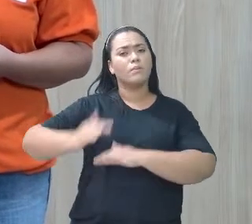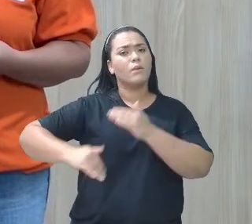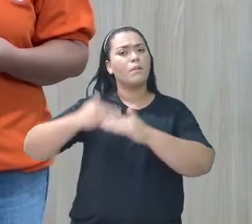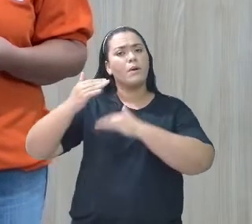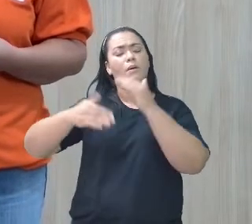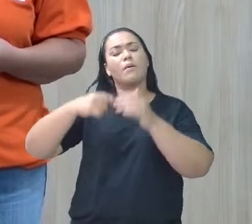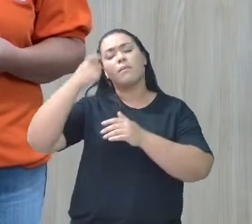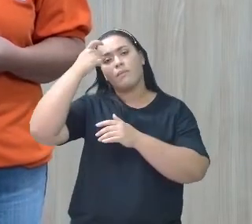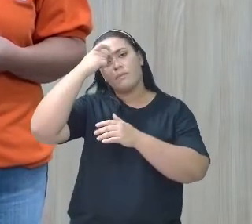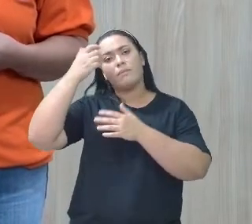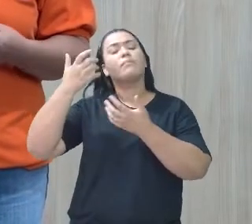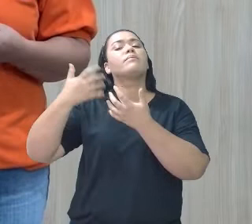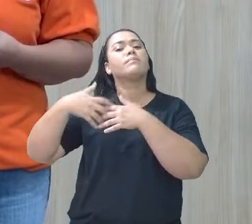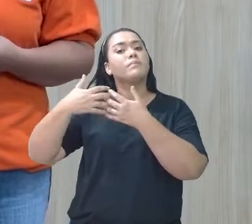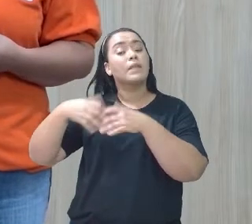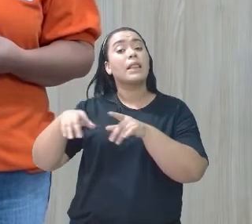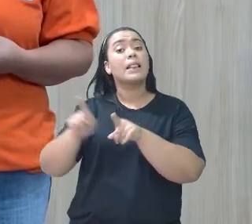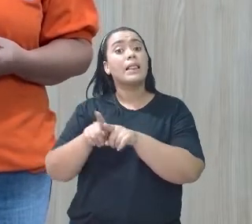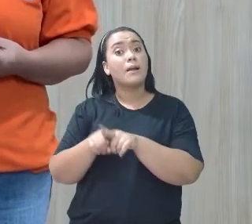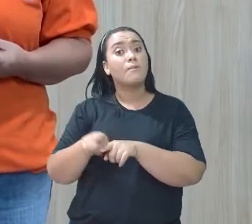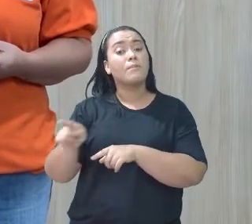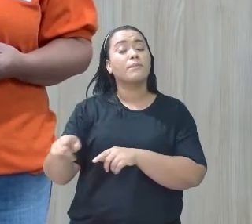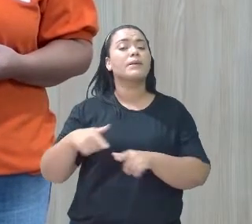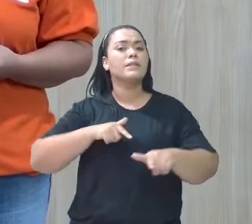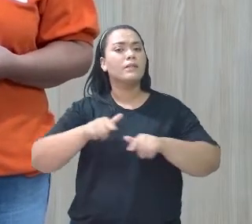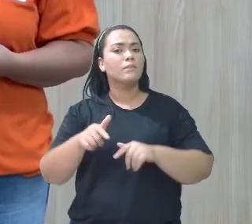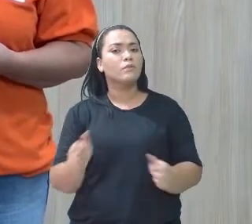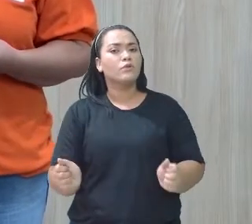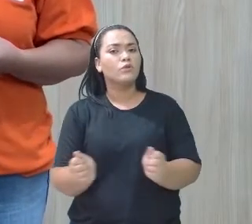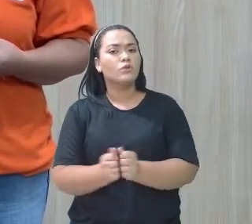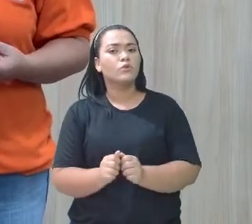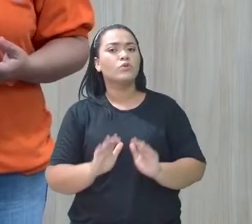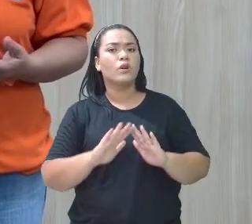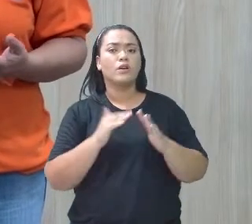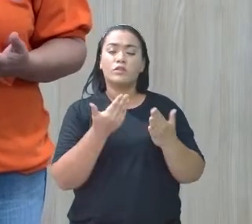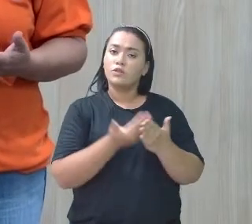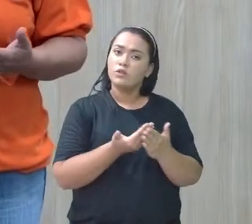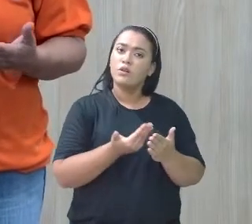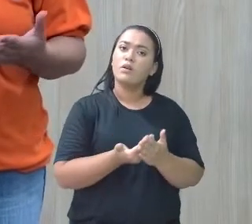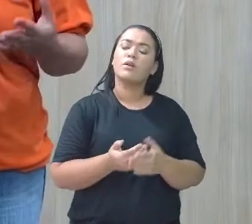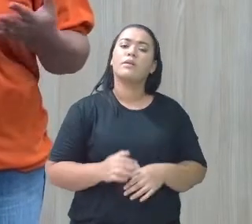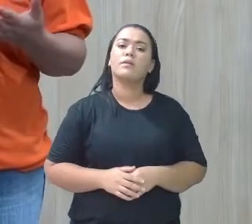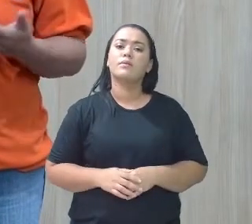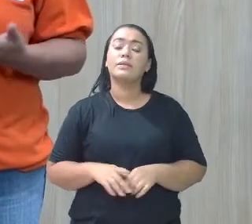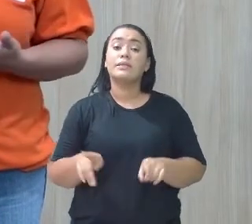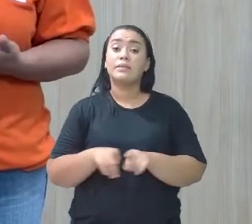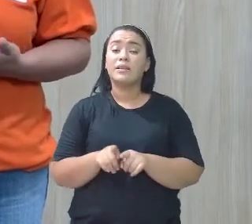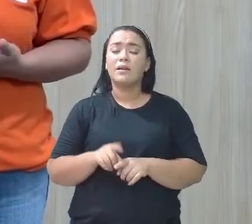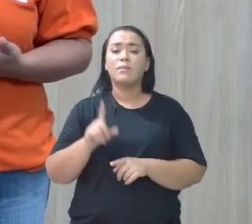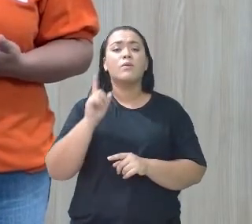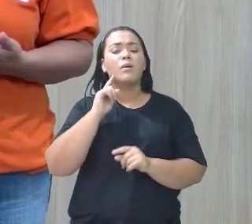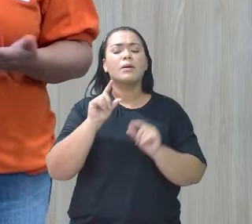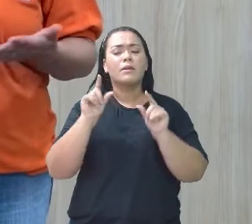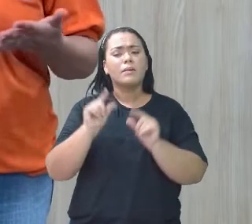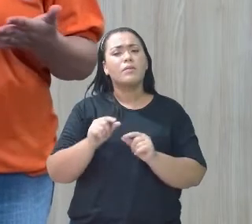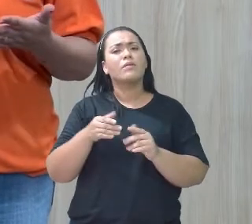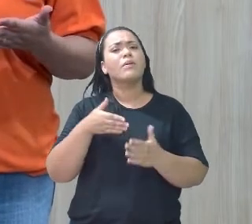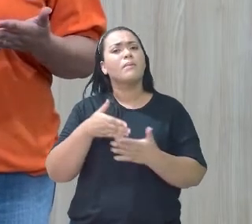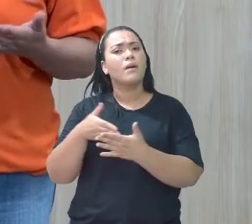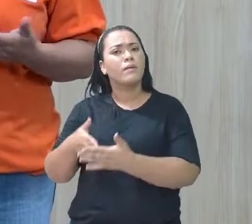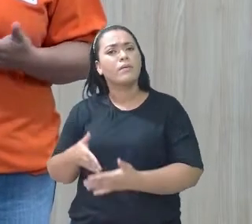evolua cognitivamente, para ele fazer o trabalho junto com a escola, diminuindo as barreiras